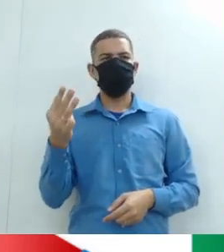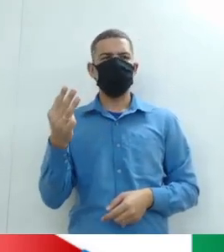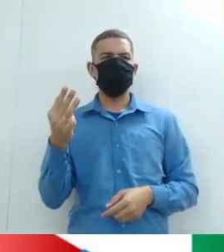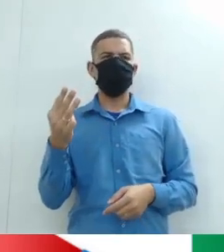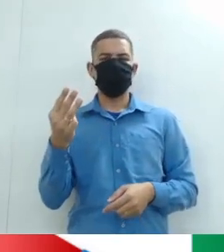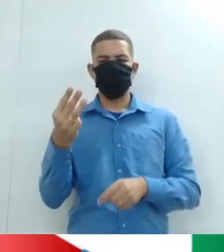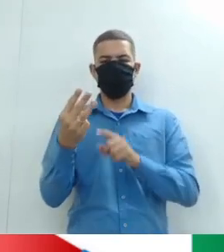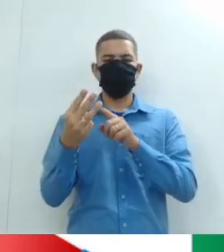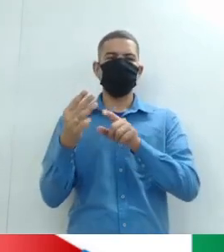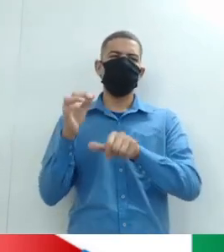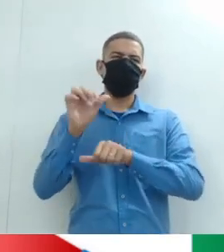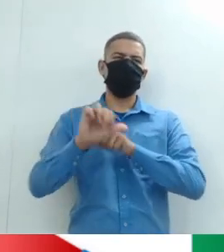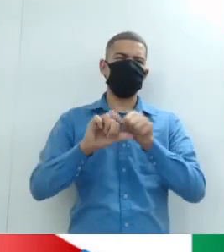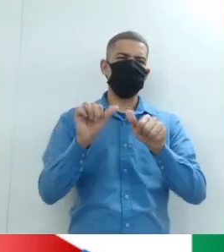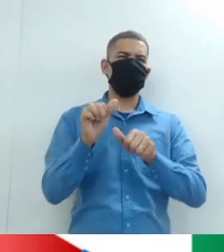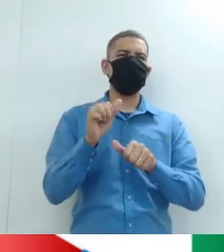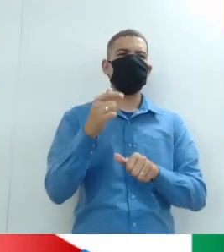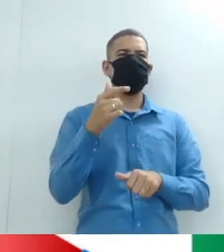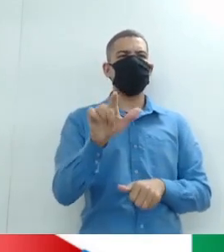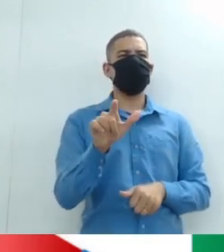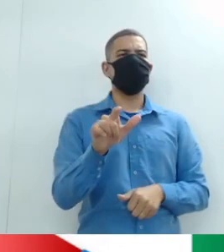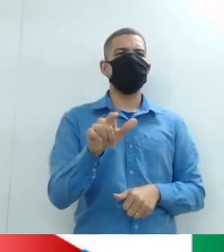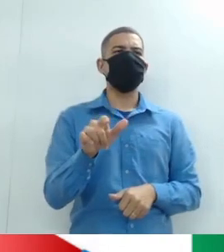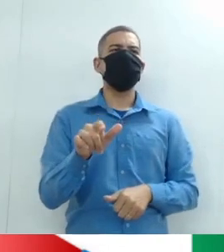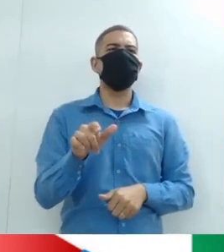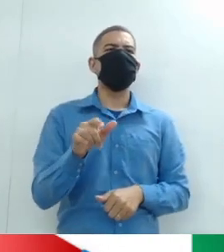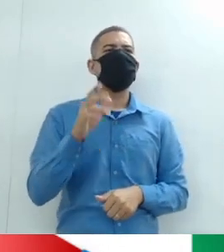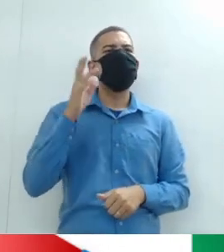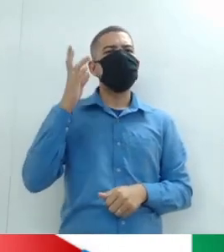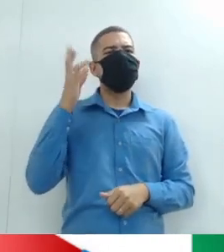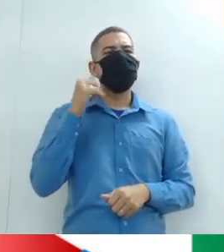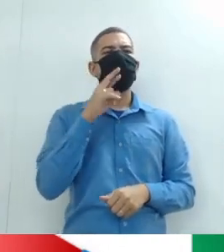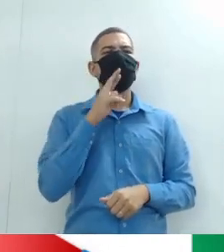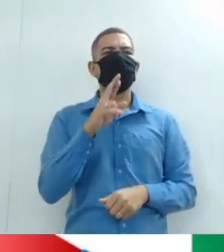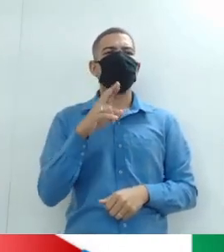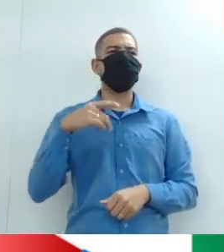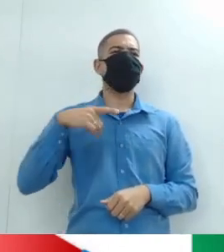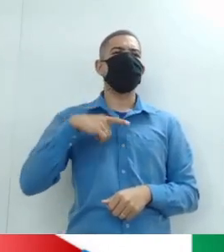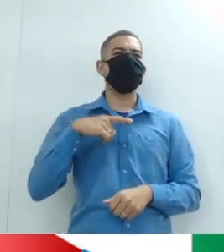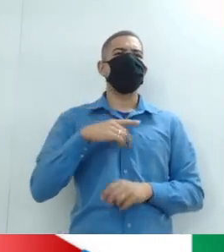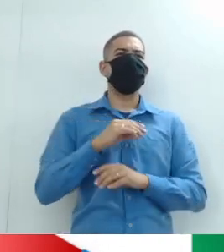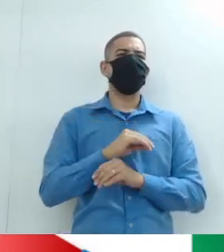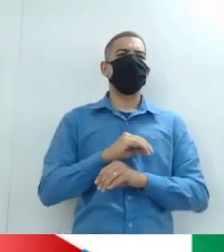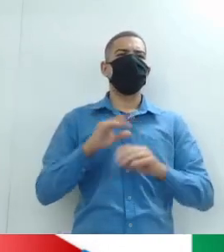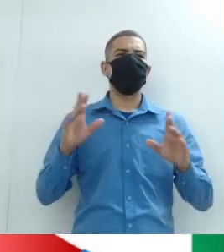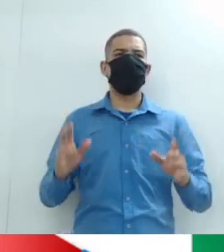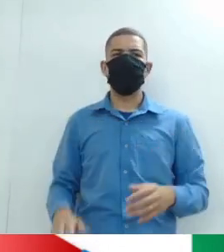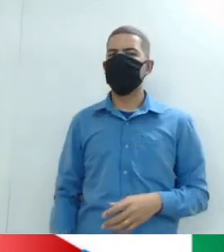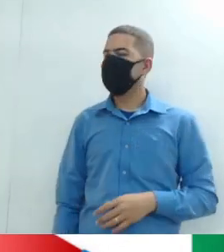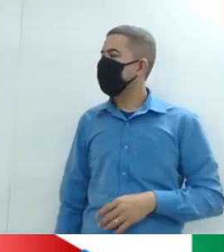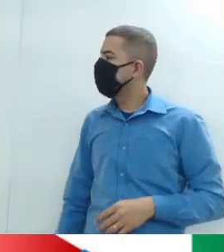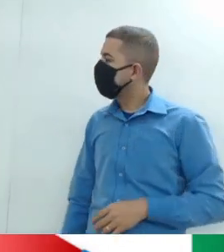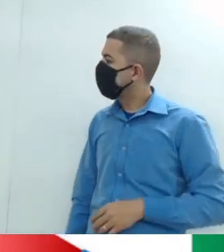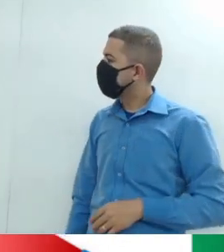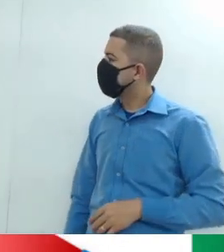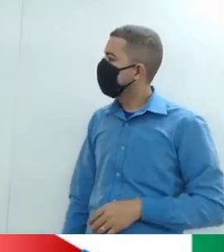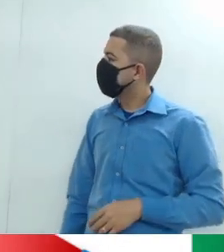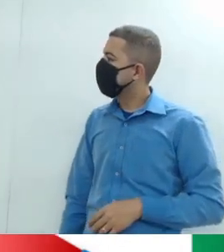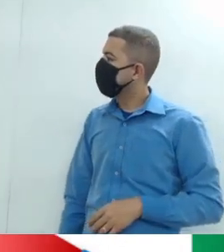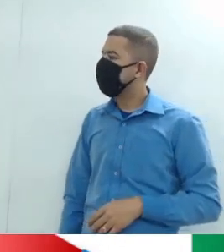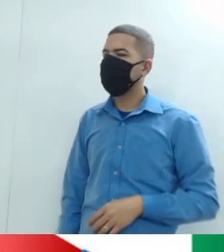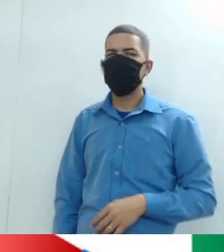transformar 36 metros cúbicos em litros. E aí, se você já sabe a solução, tá aí bem clara para você, ó. 36 metros